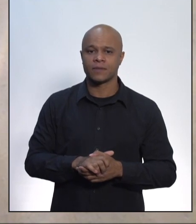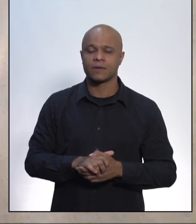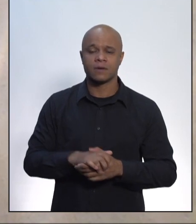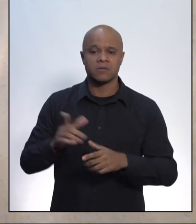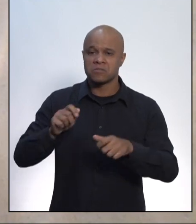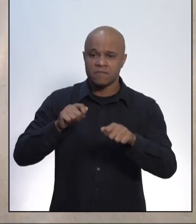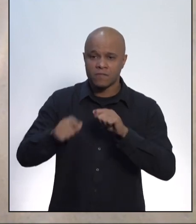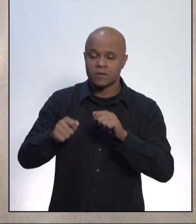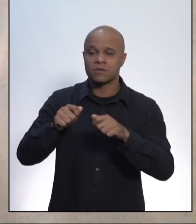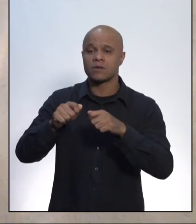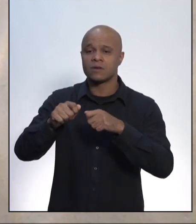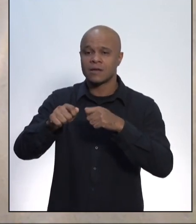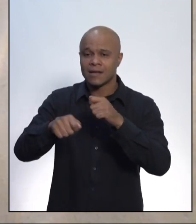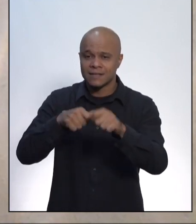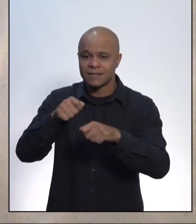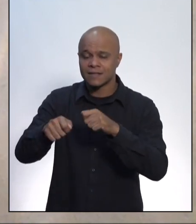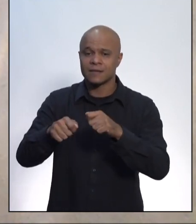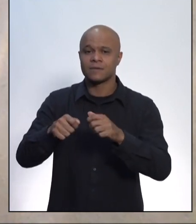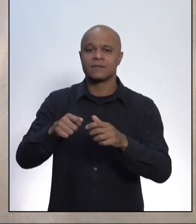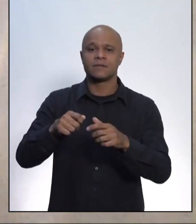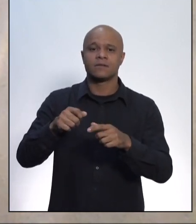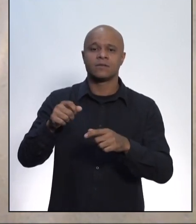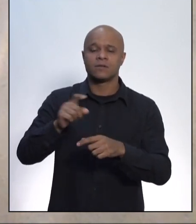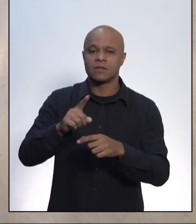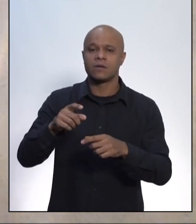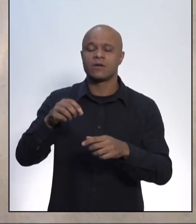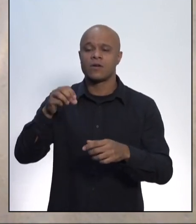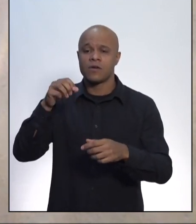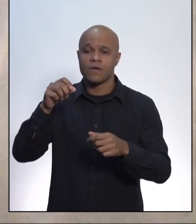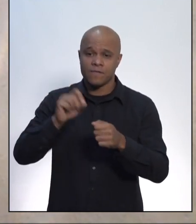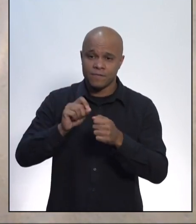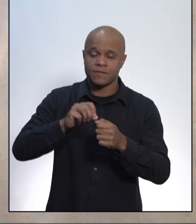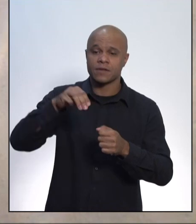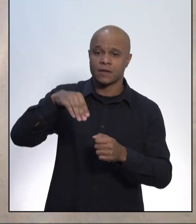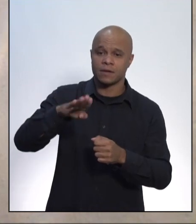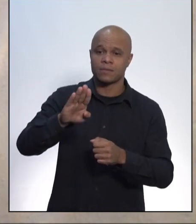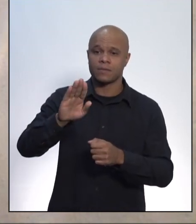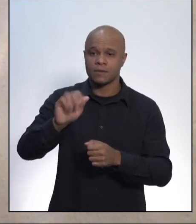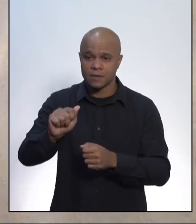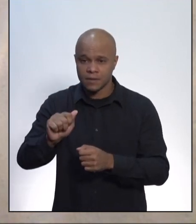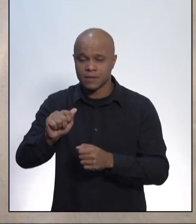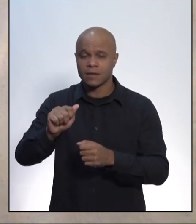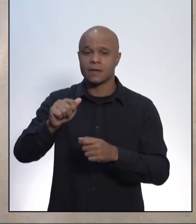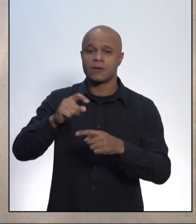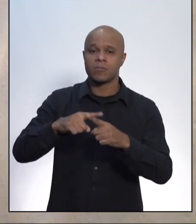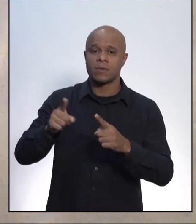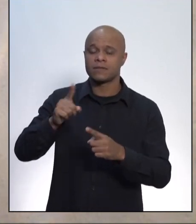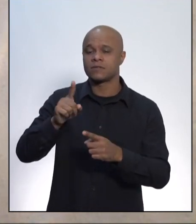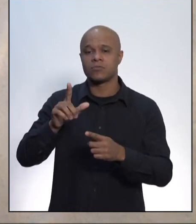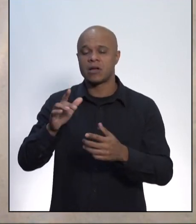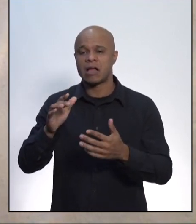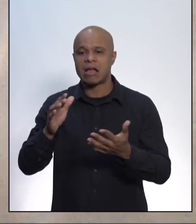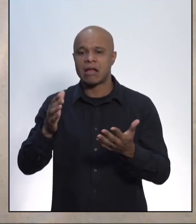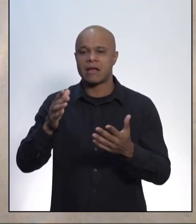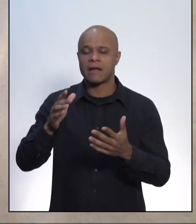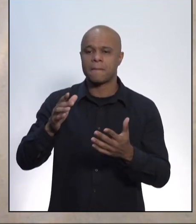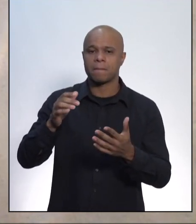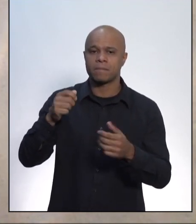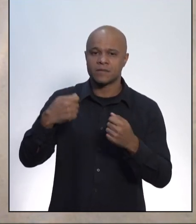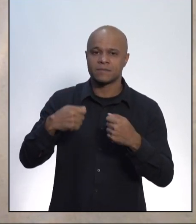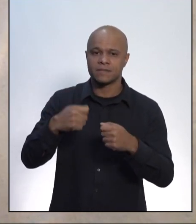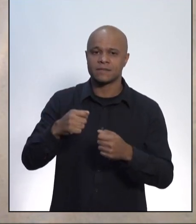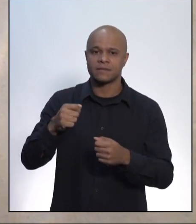formação em administração. Eu tenho um MBA em gestão empresarial, que eu fiz na Getúlio Vargas, em São Paulo, mas isso não é fundamental para você abrir uma